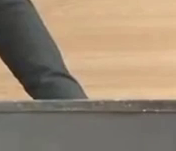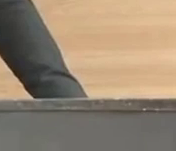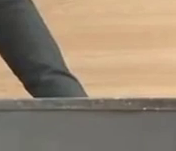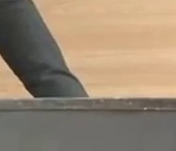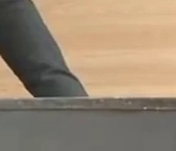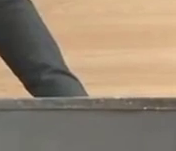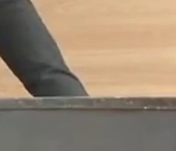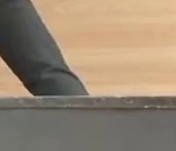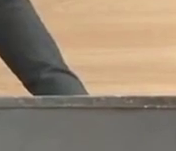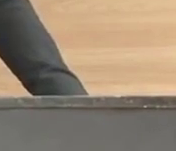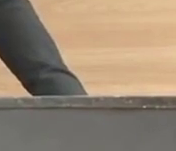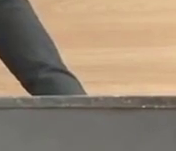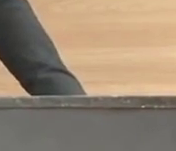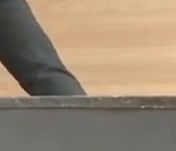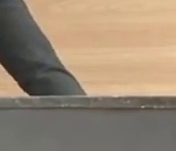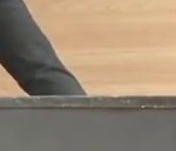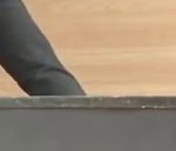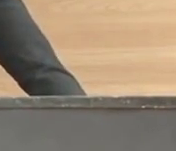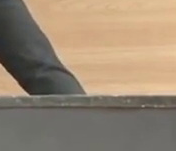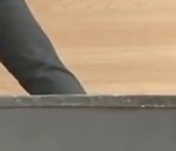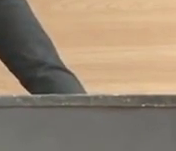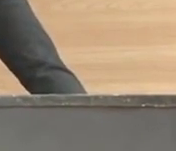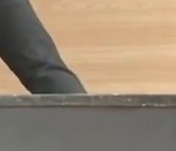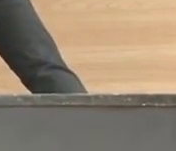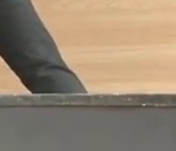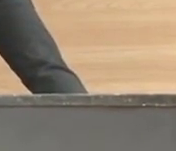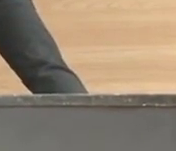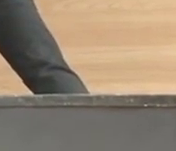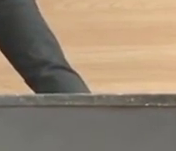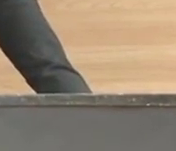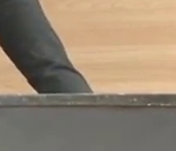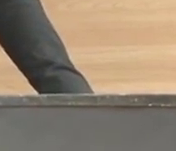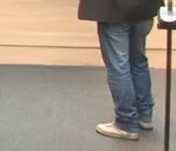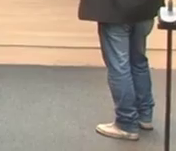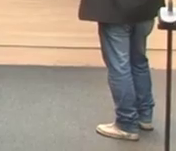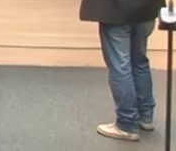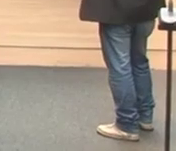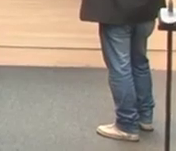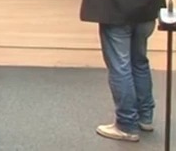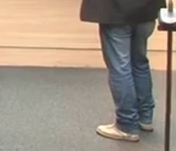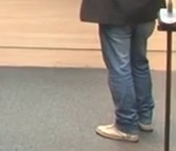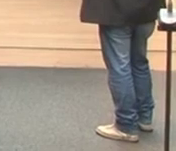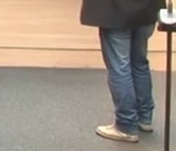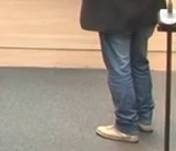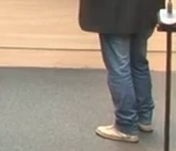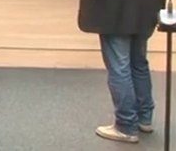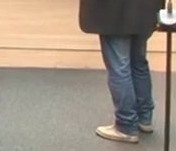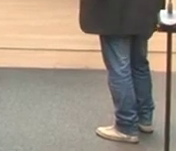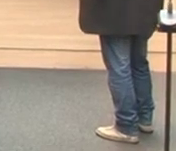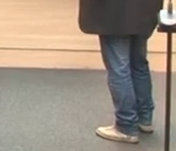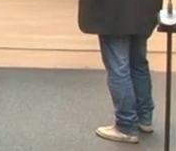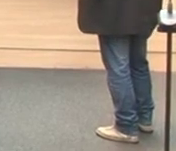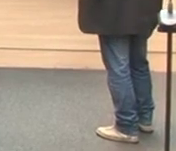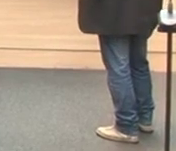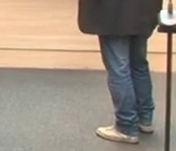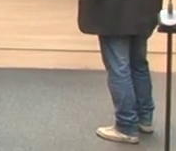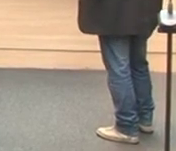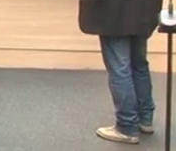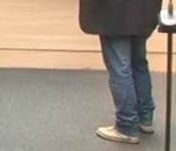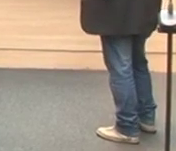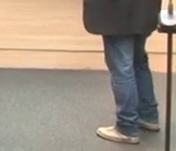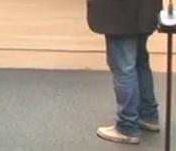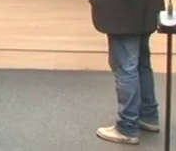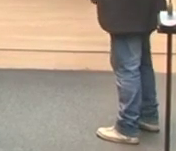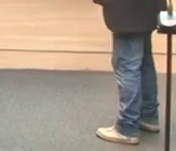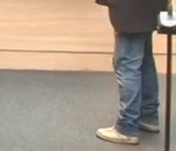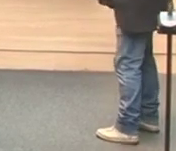Na tribuna do plenário, o vereador professor Mirinho fez um apelo ao governo do estado para que revitalize o centro social urbano que